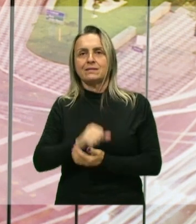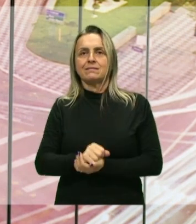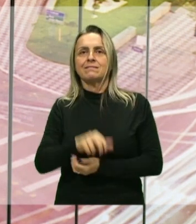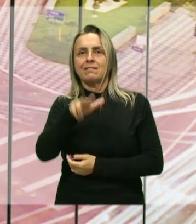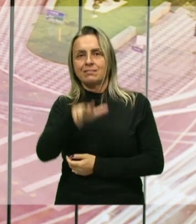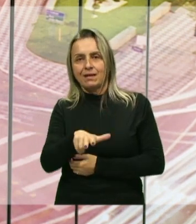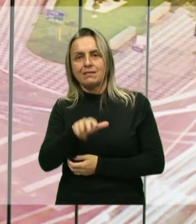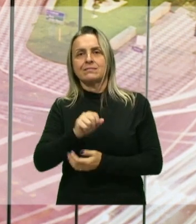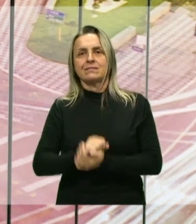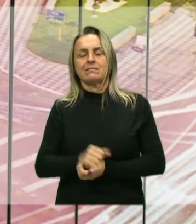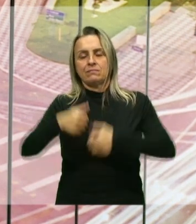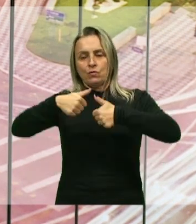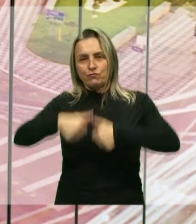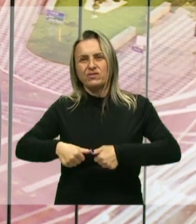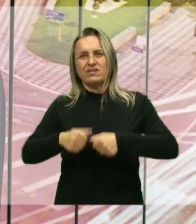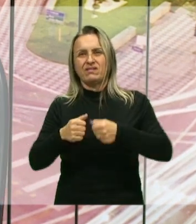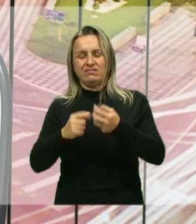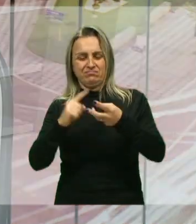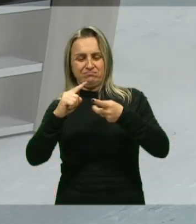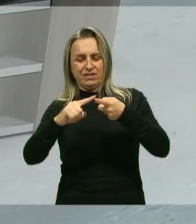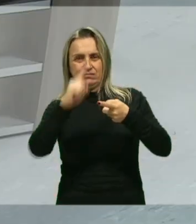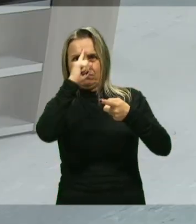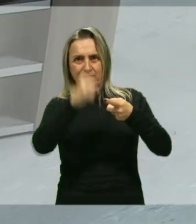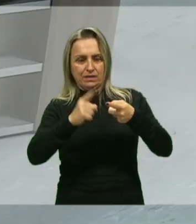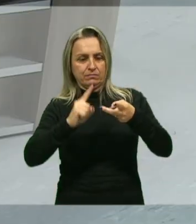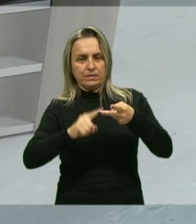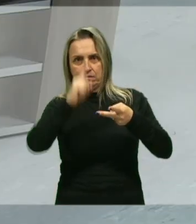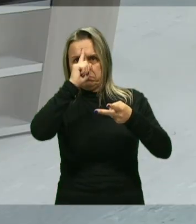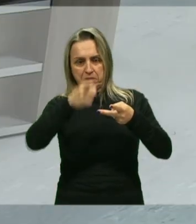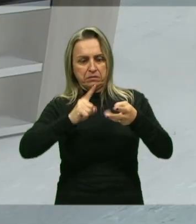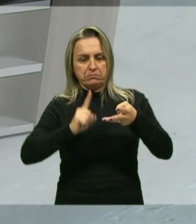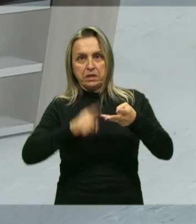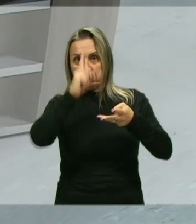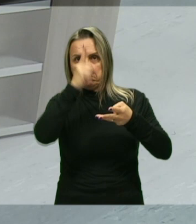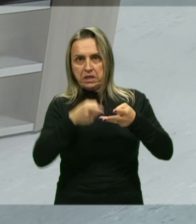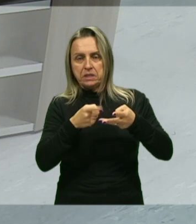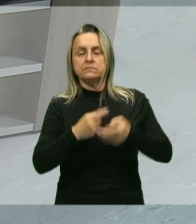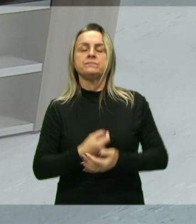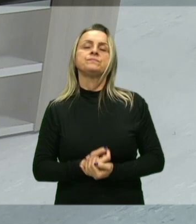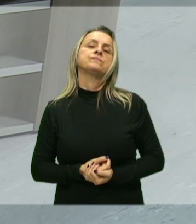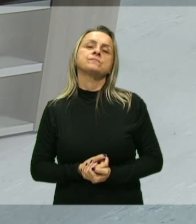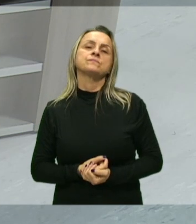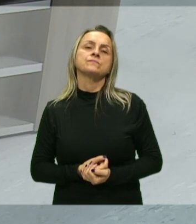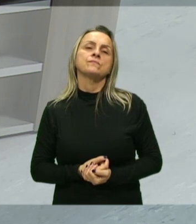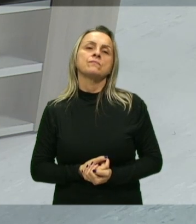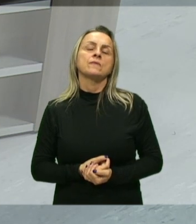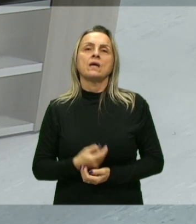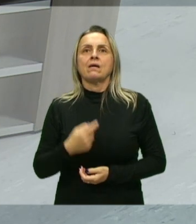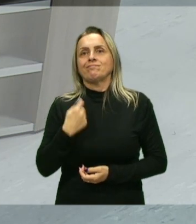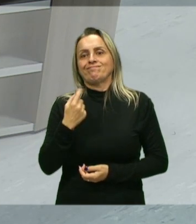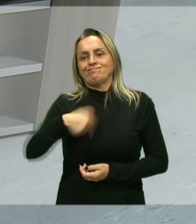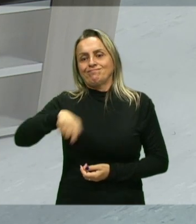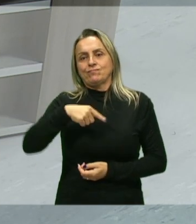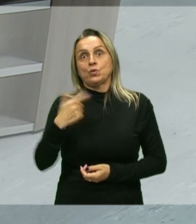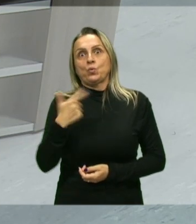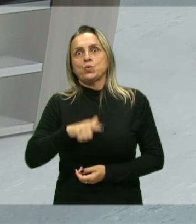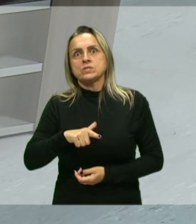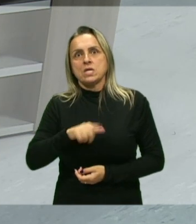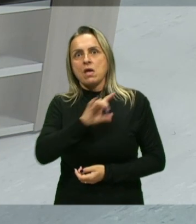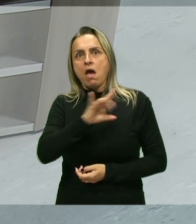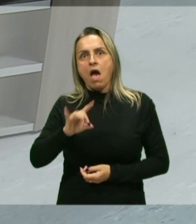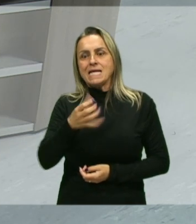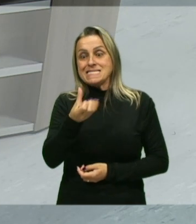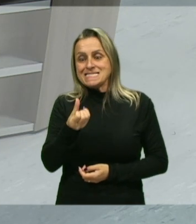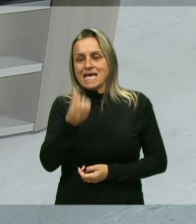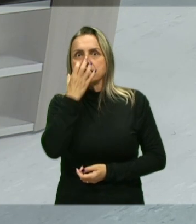mais ou menos. Terminando essa fase de socialização, que é um braço para nós, né? Porque a gente não consegue, cada um com 6 pessoas, 6 cachorros, fazer uma